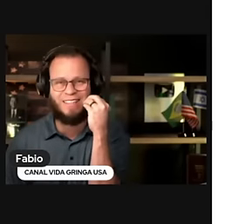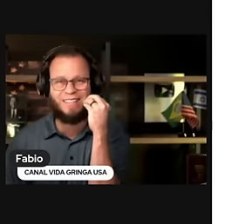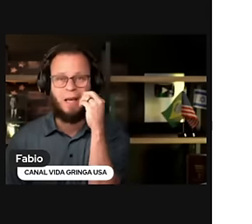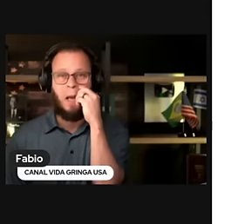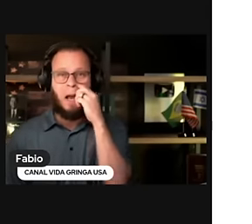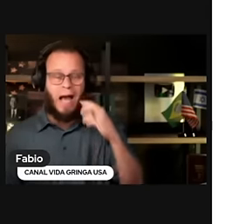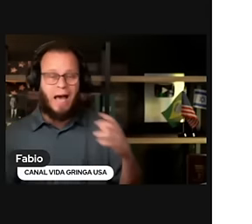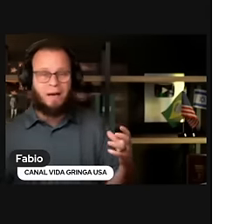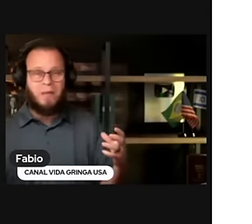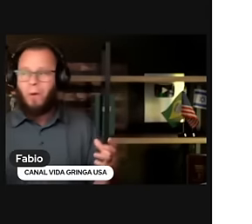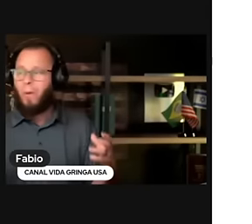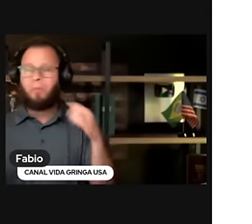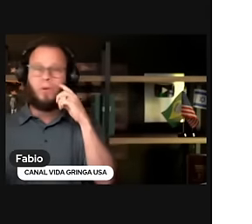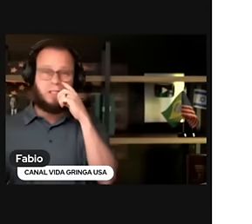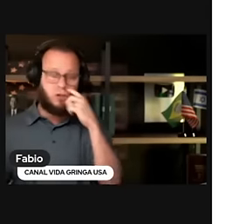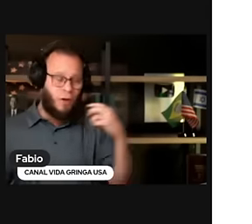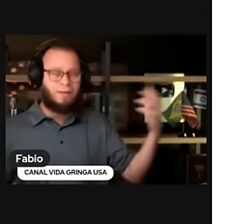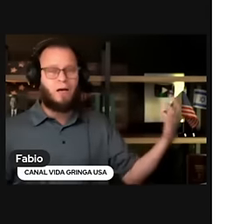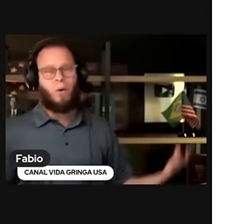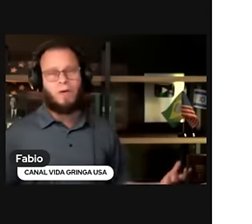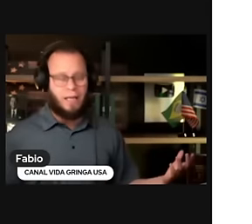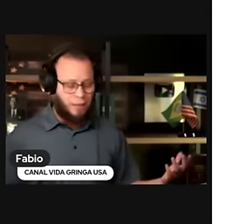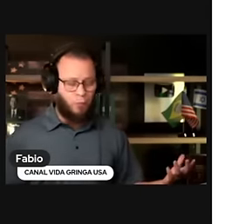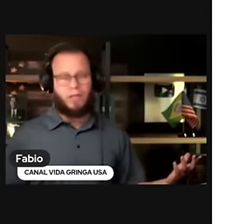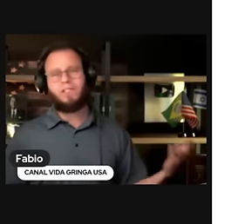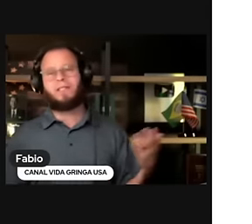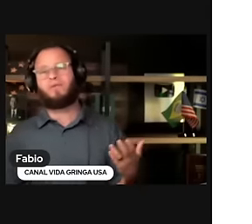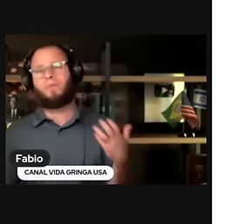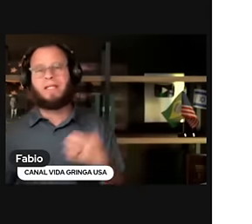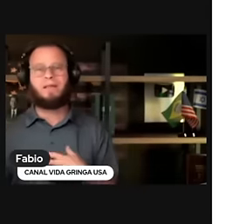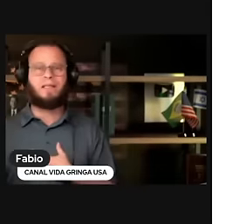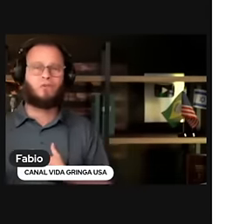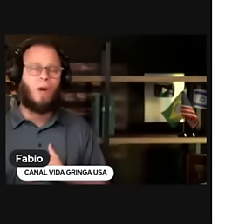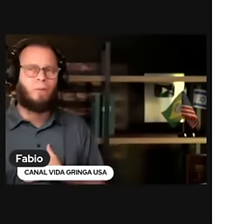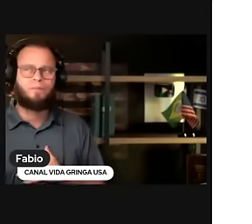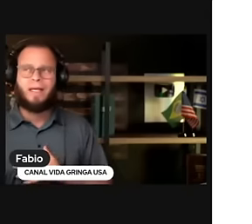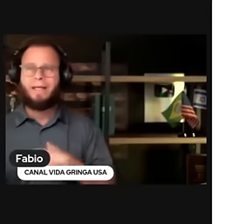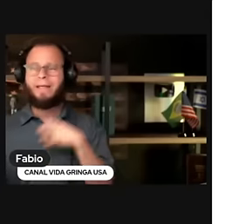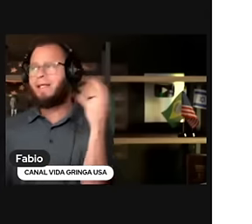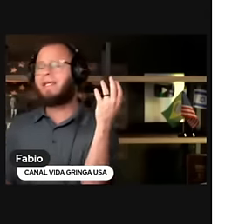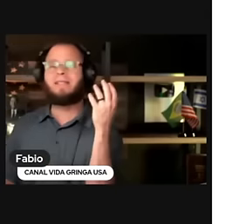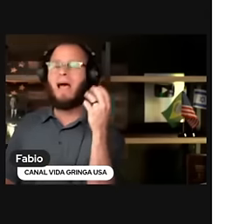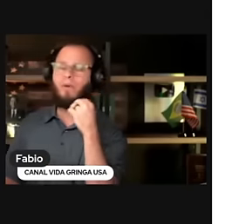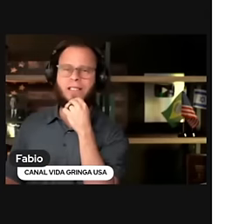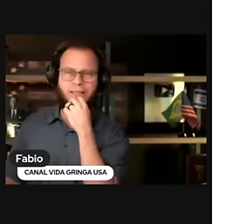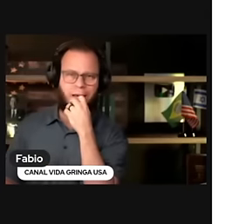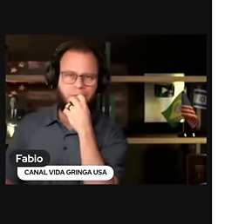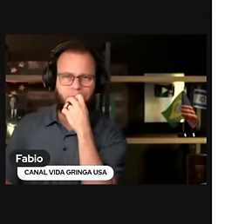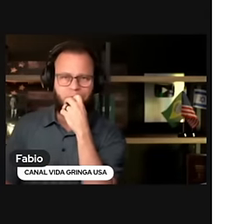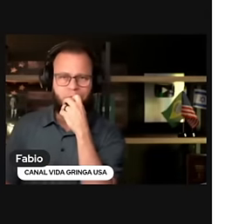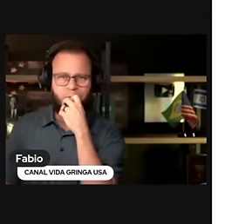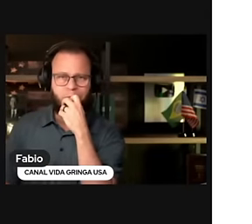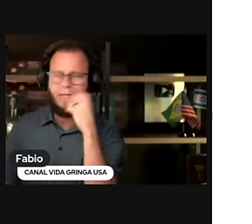deles cara o Putin só atacou a Ucrânia porque nós temos um presidente atual que ninguém sabe onde ele